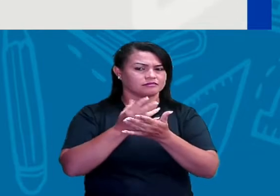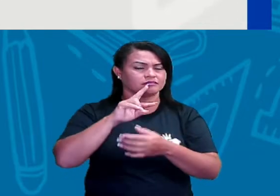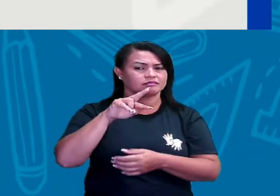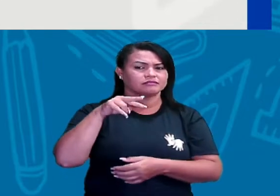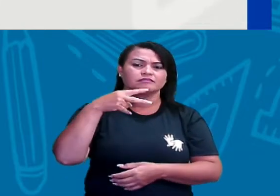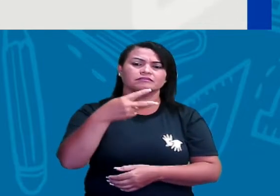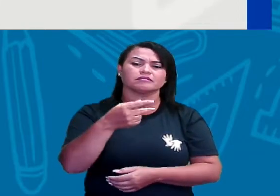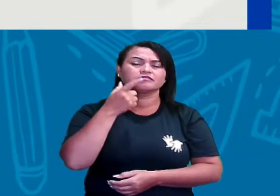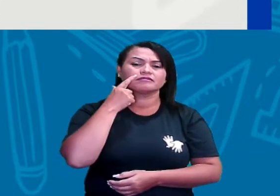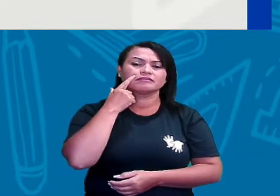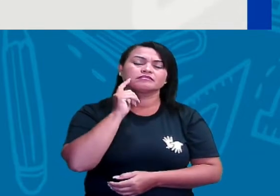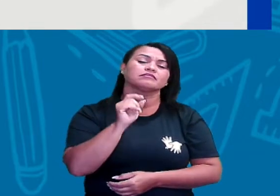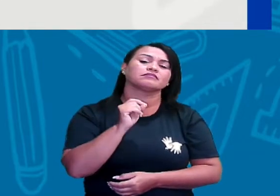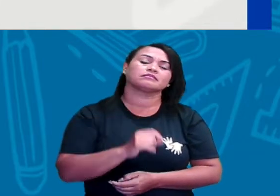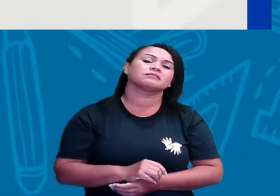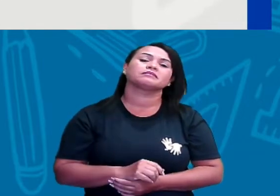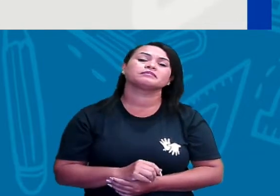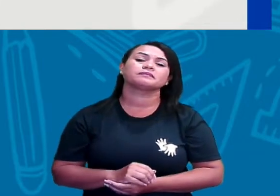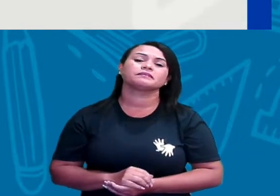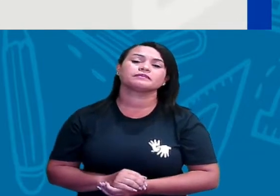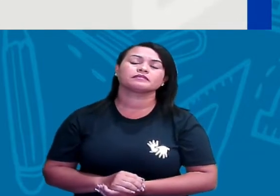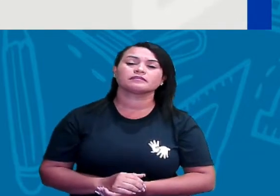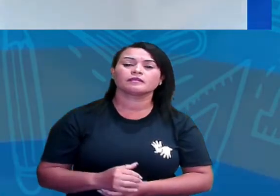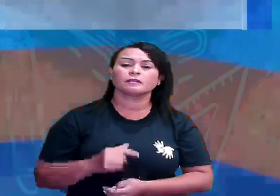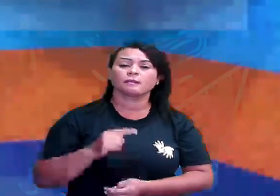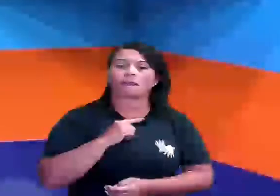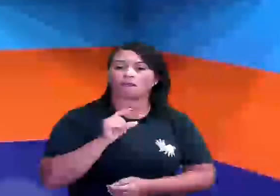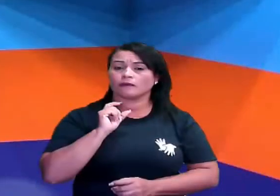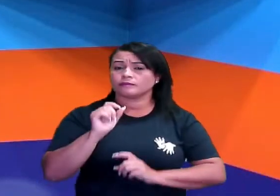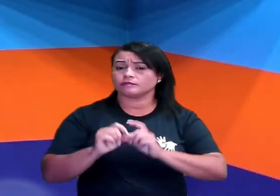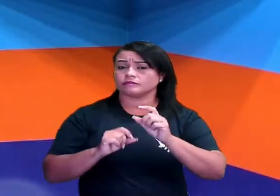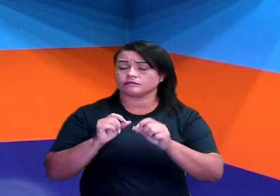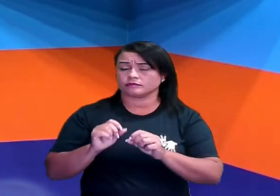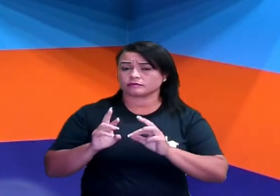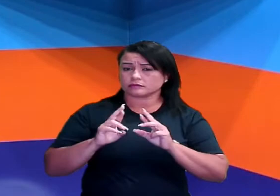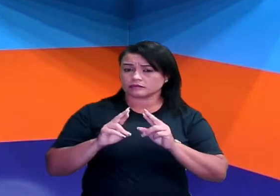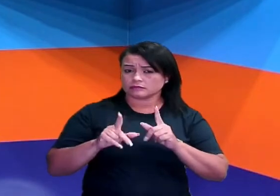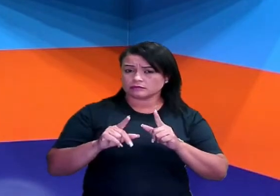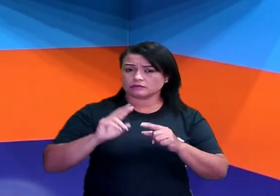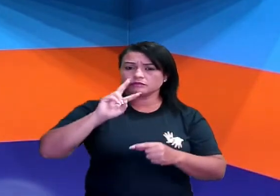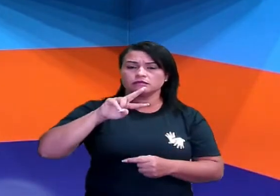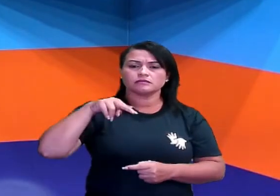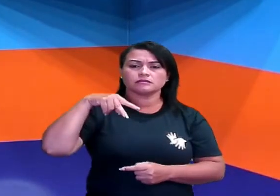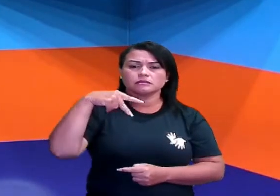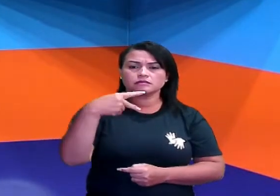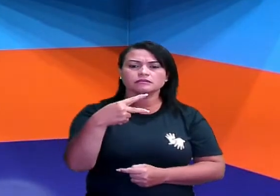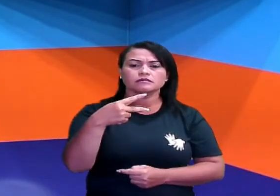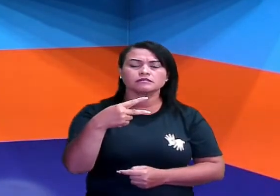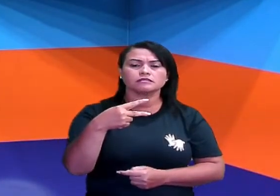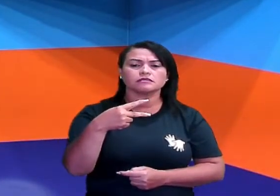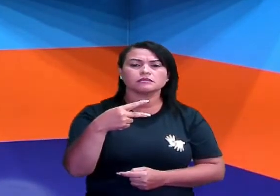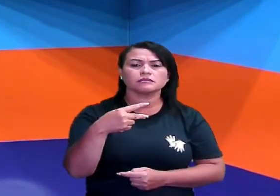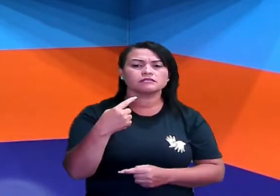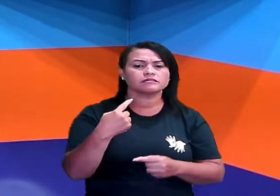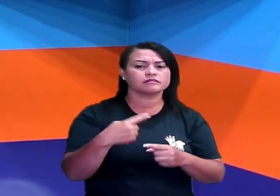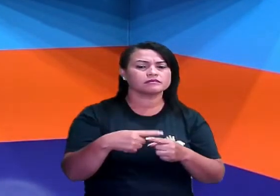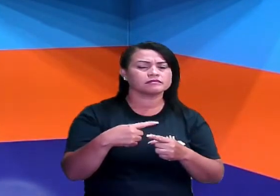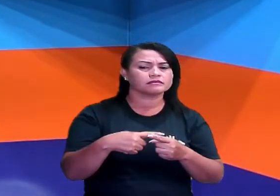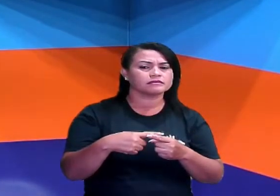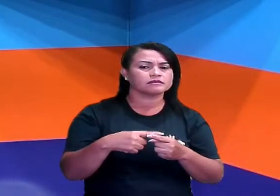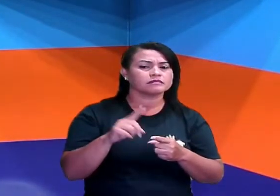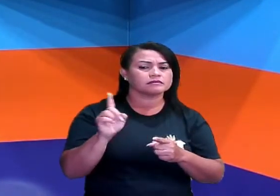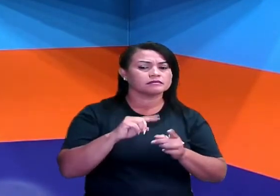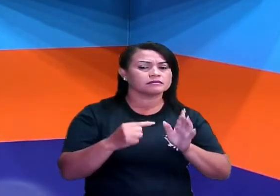potência, ó. Então, é o seguinte, ó. Nesse caso aqui, foi um pouco diferente da potência, porque eu trouxe para vocês, porque ele não veio